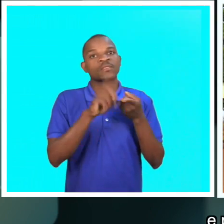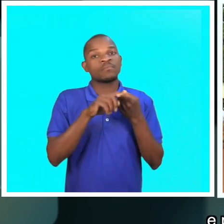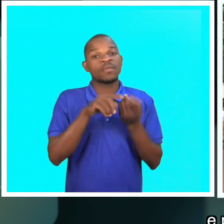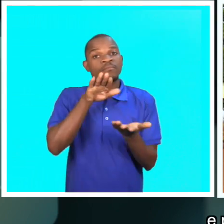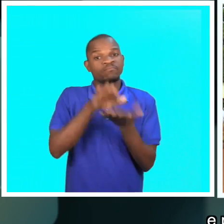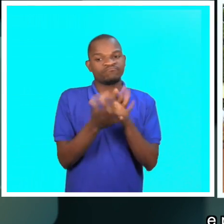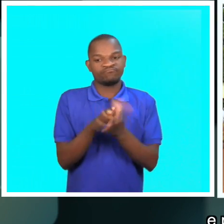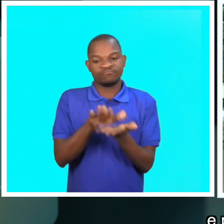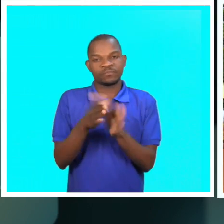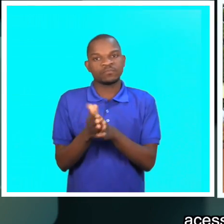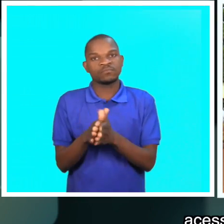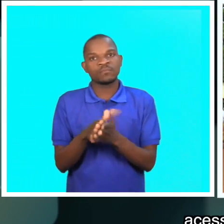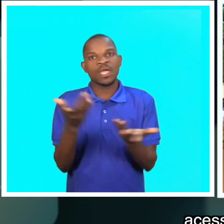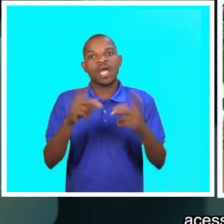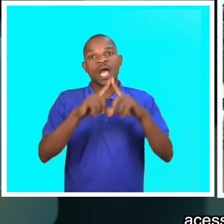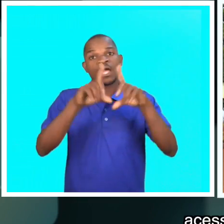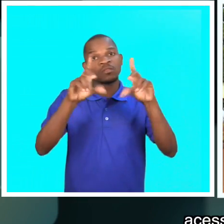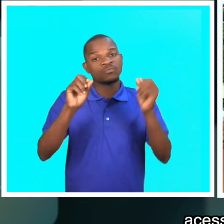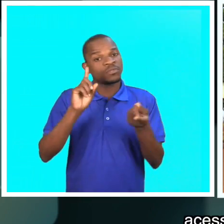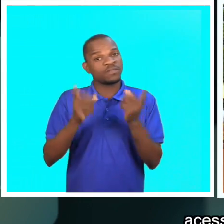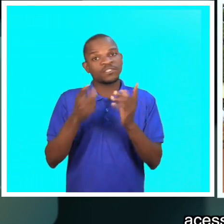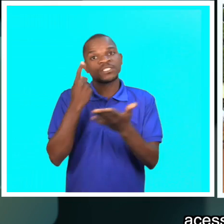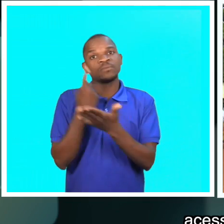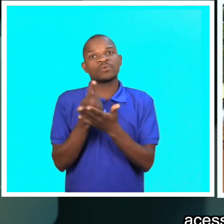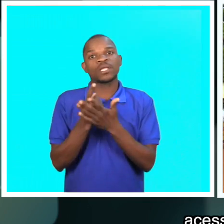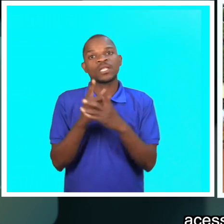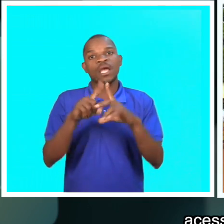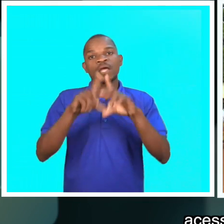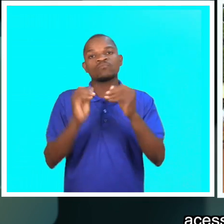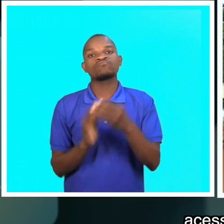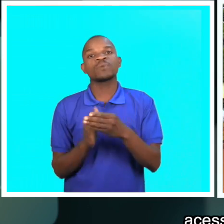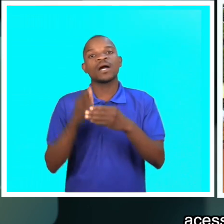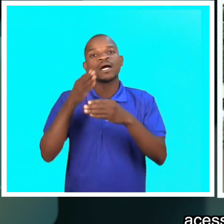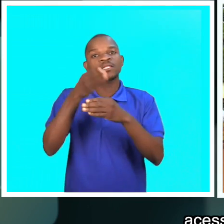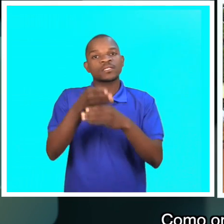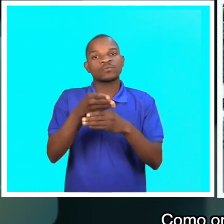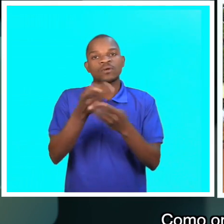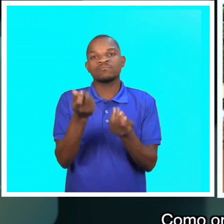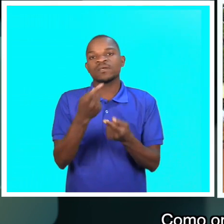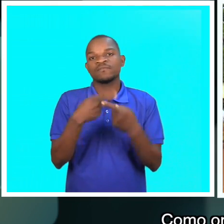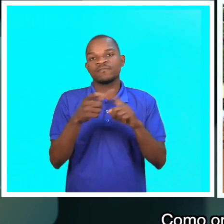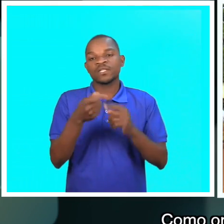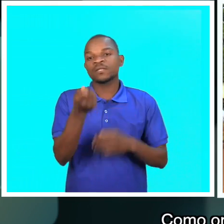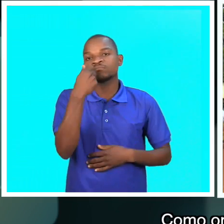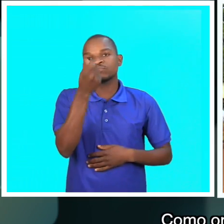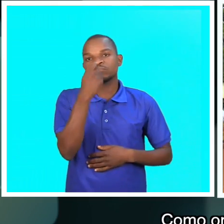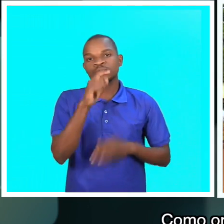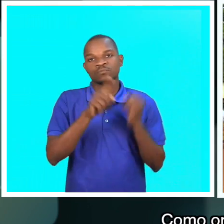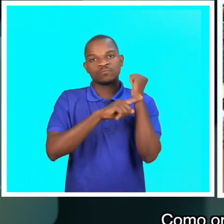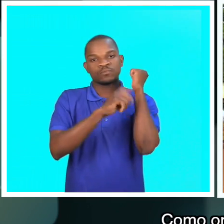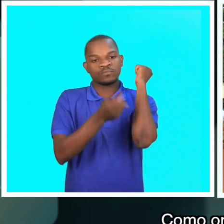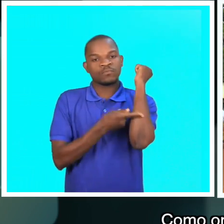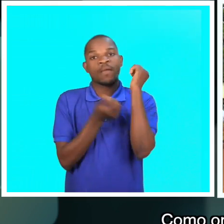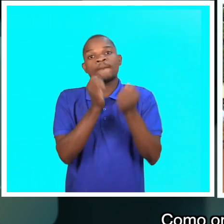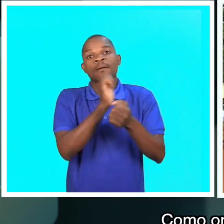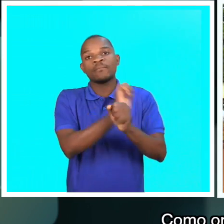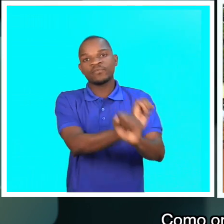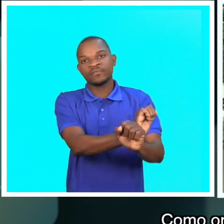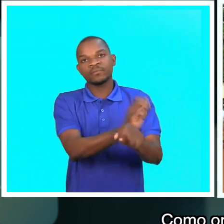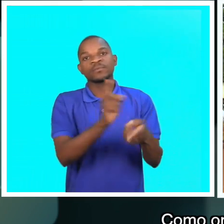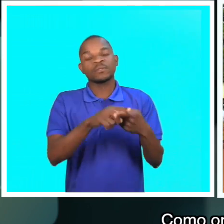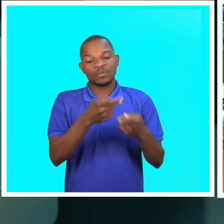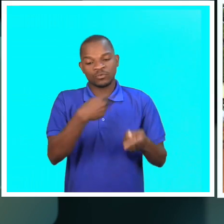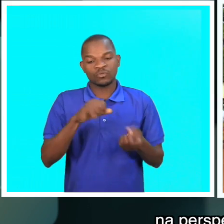também, caso necessário, acesso aos métodos de contracepção. E como organização vamos trabalhar